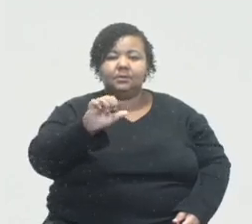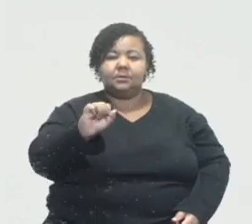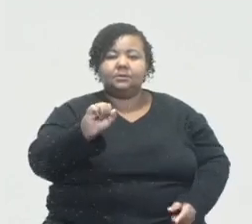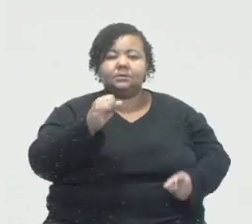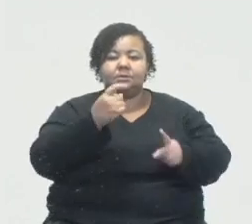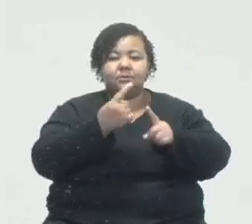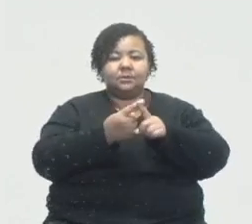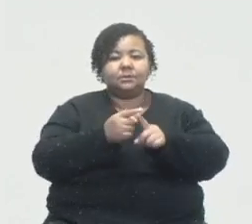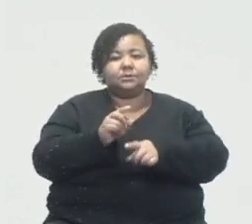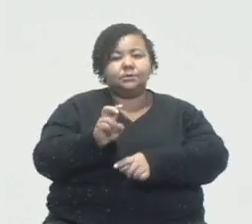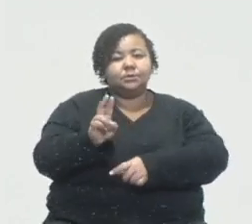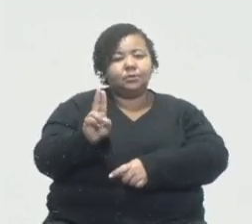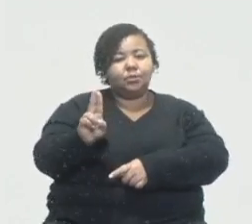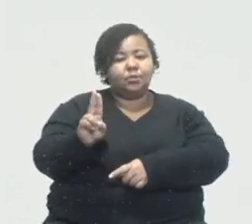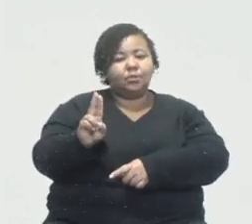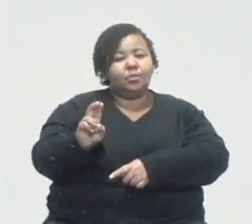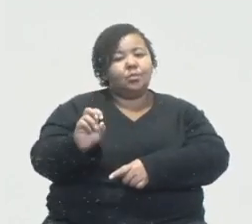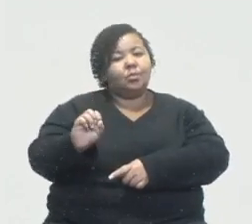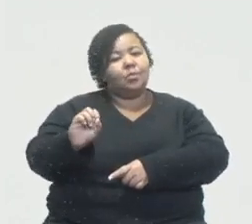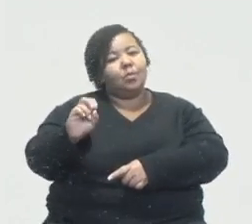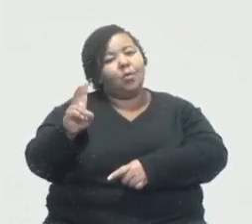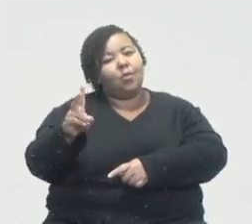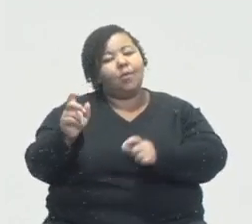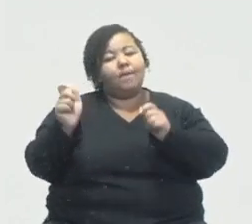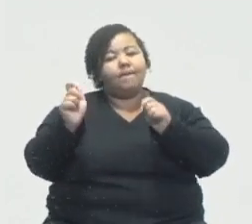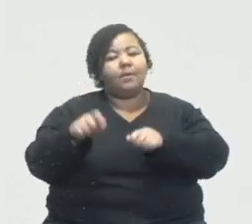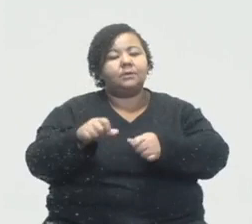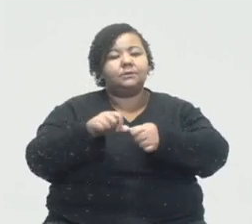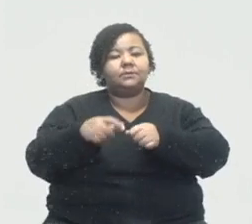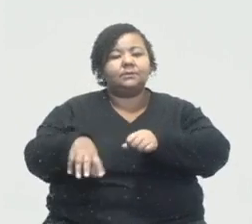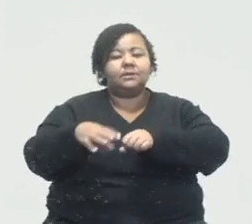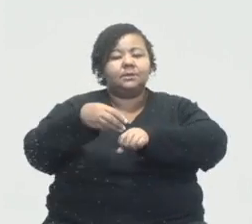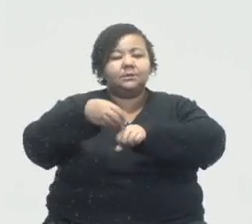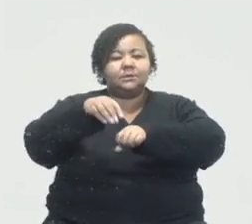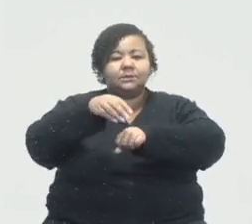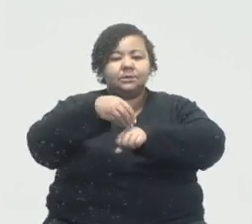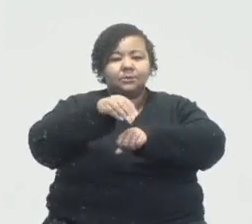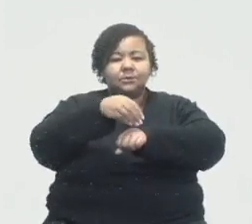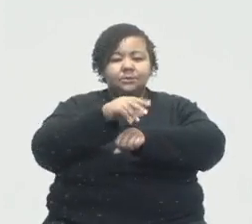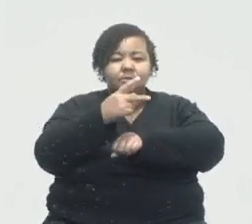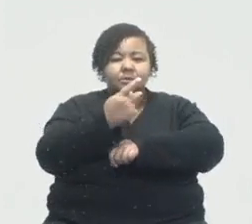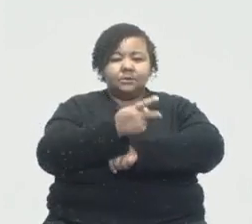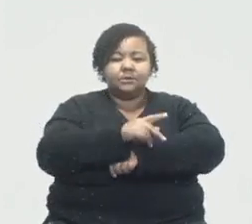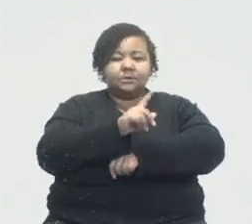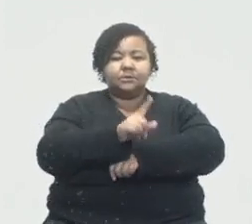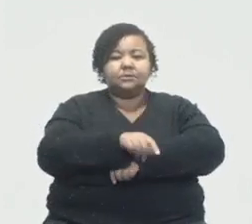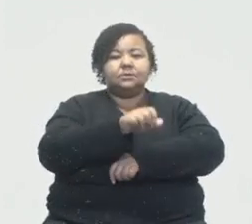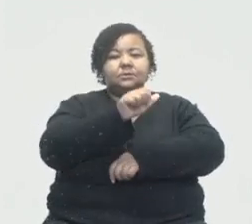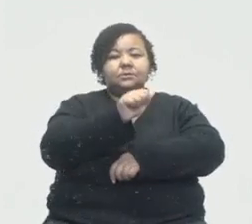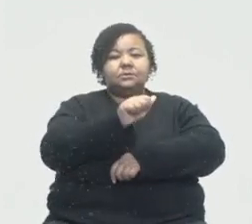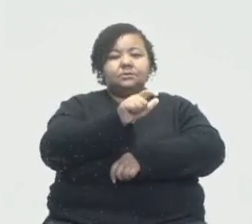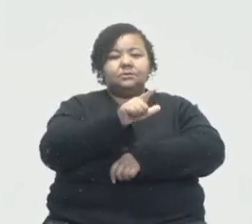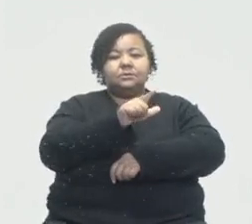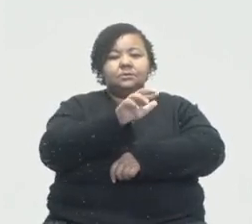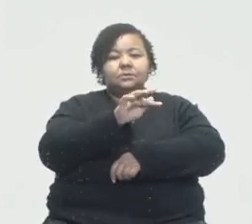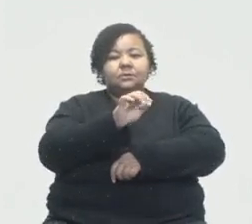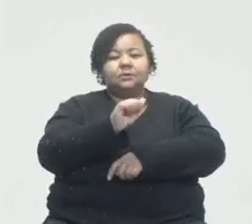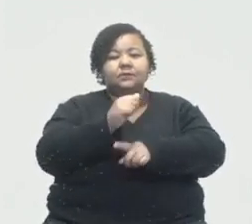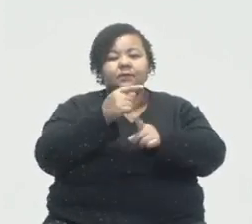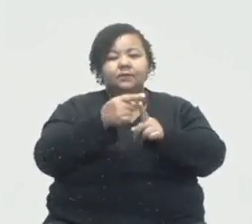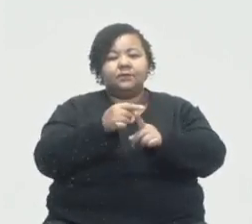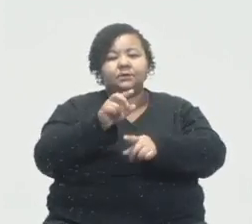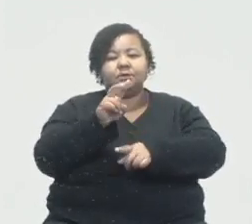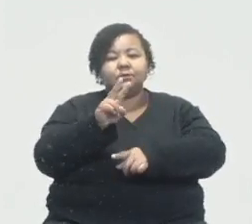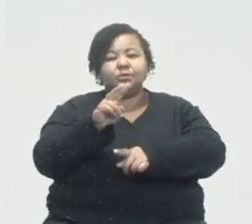ou ainda nós podemos realizar a distributiva com relação a ele, ou seja, fazer alfa vezes u mais